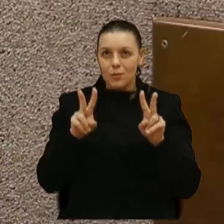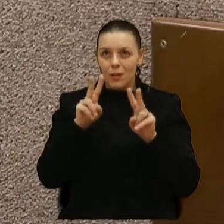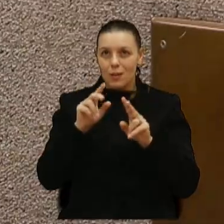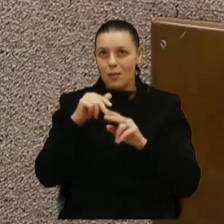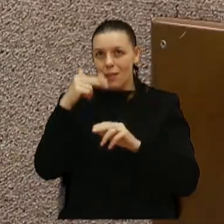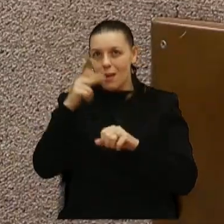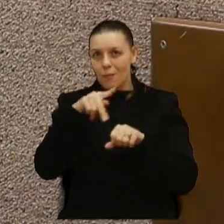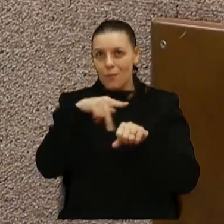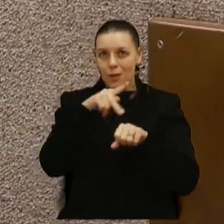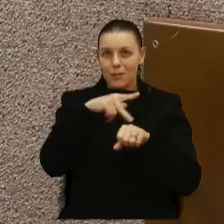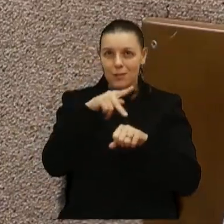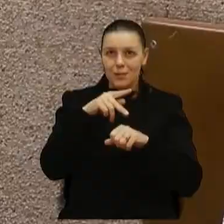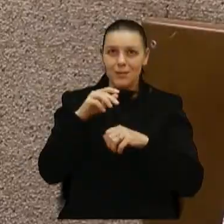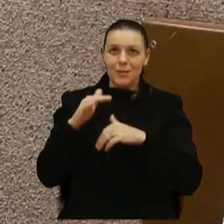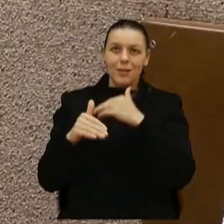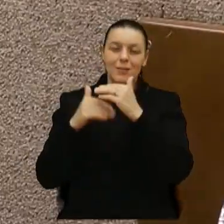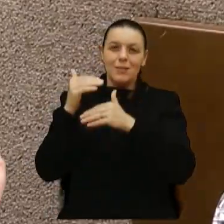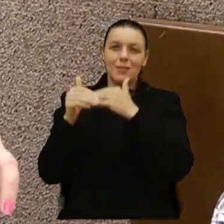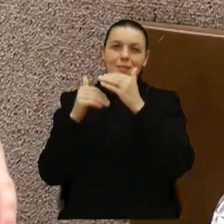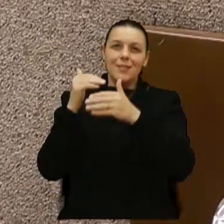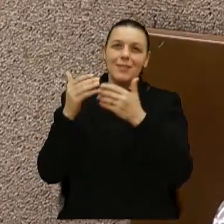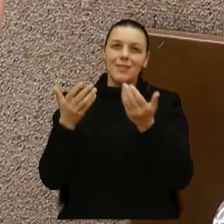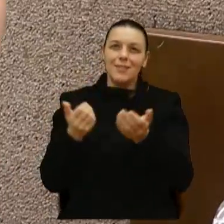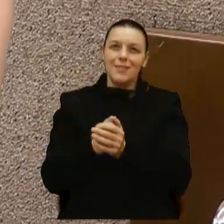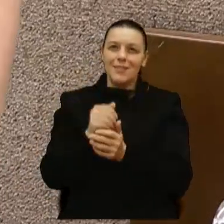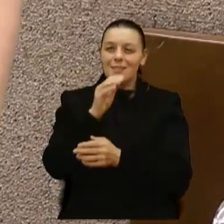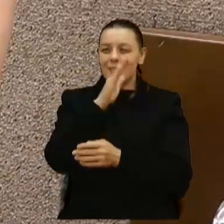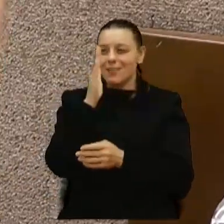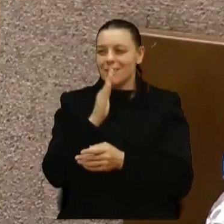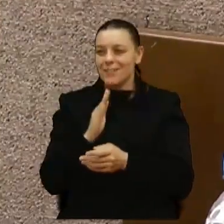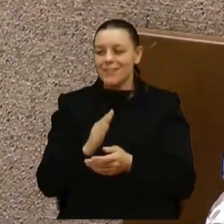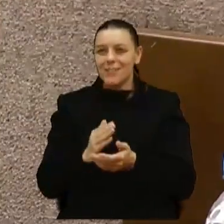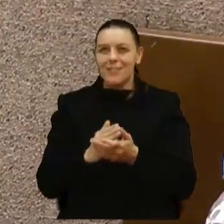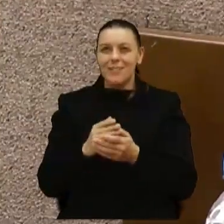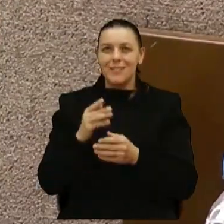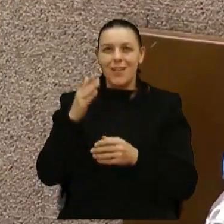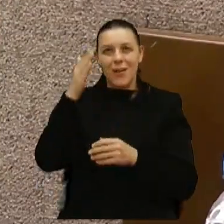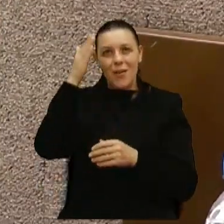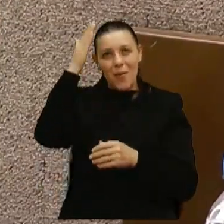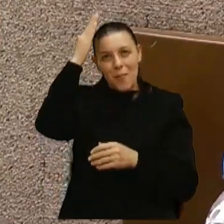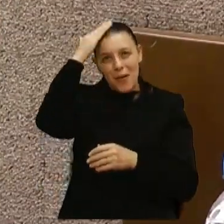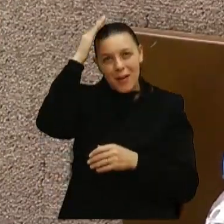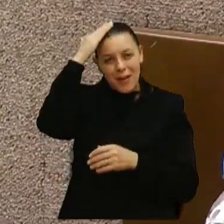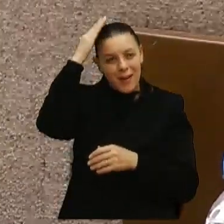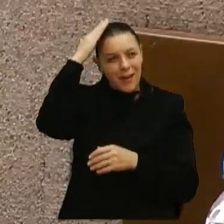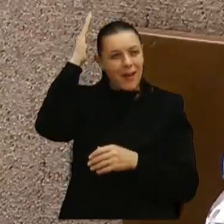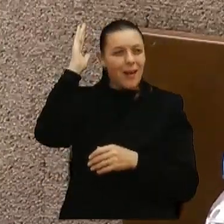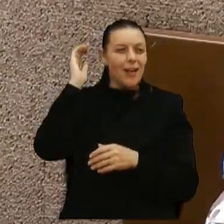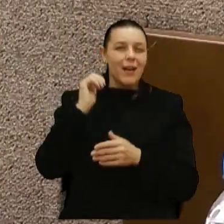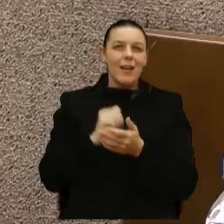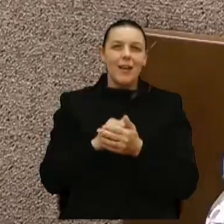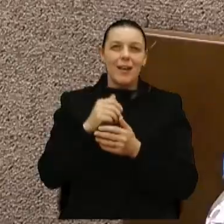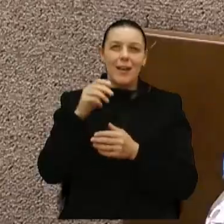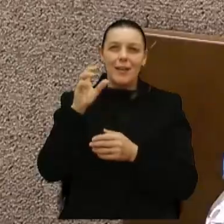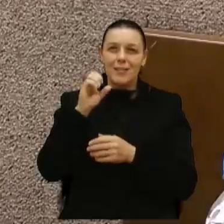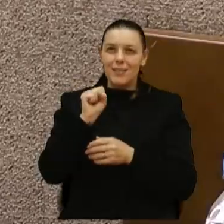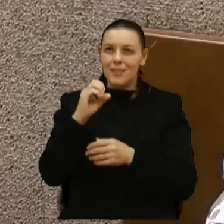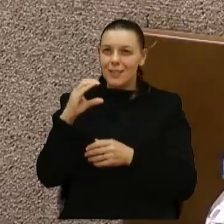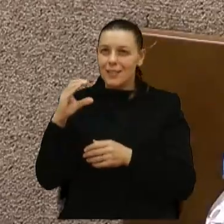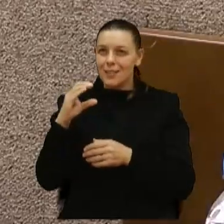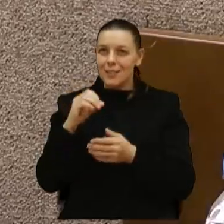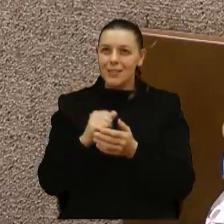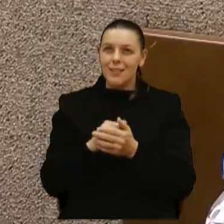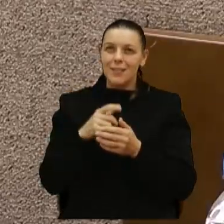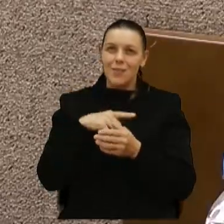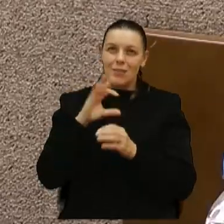em países desenvolvidos e aqui no Brasil também. Paraná, algumas cidades, Santa Catarina também, a gente deve se espelhar onde